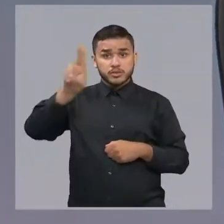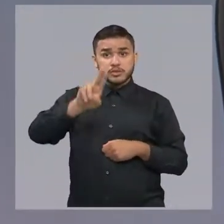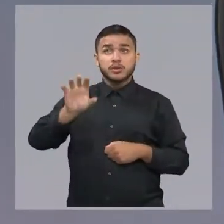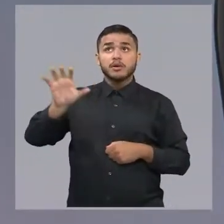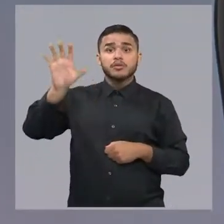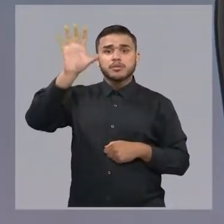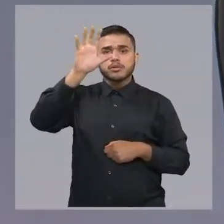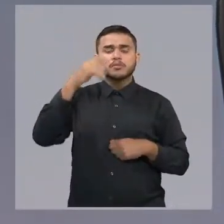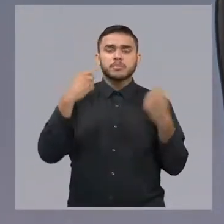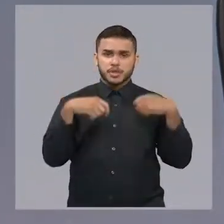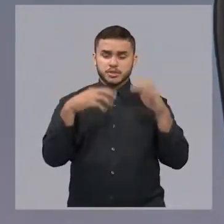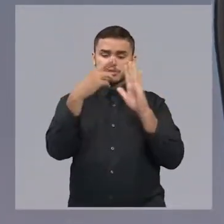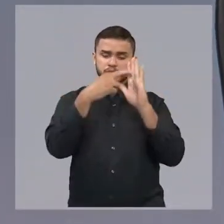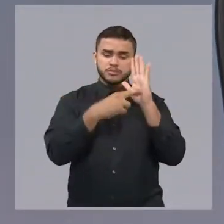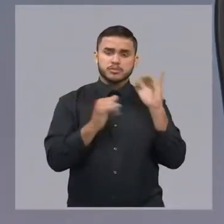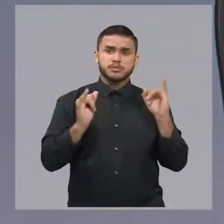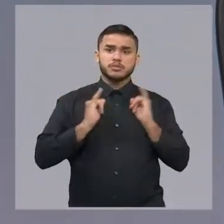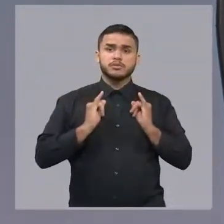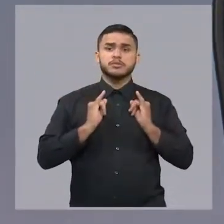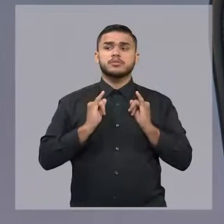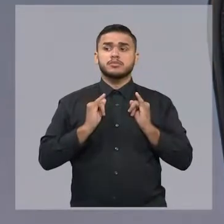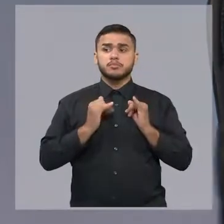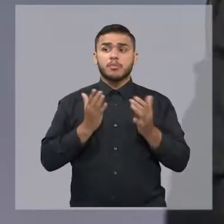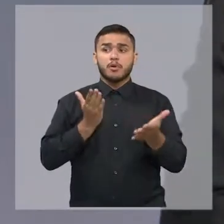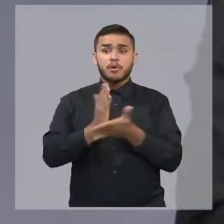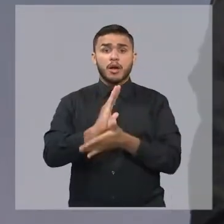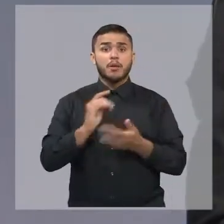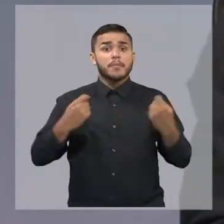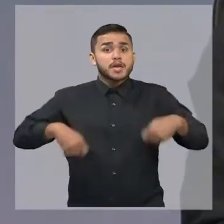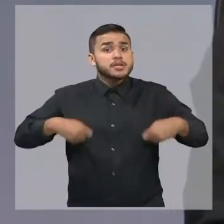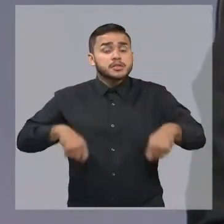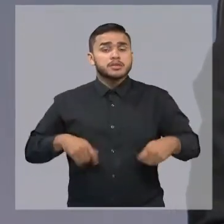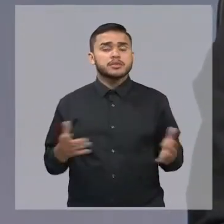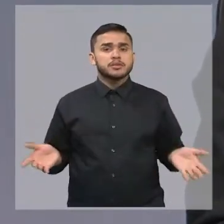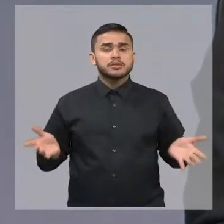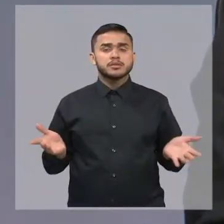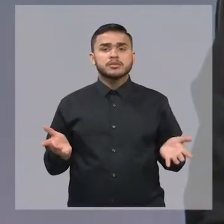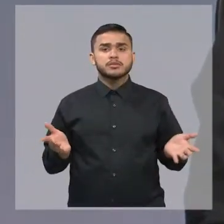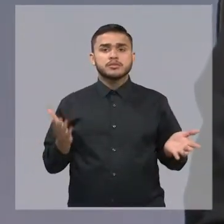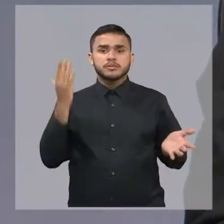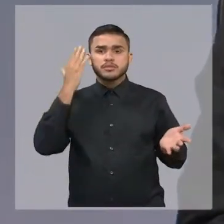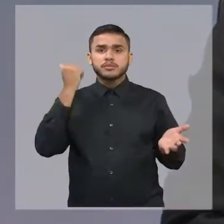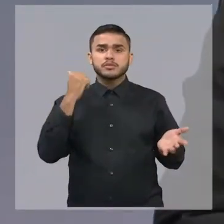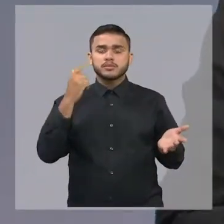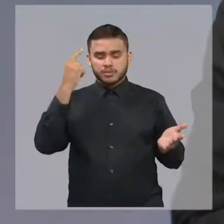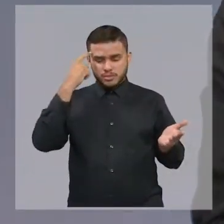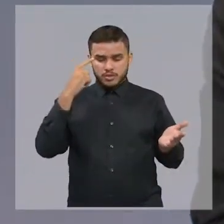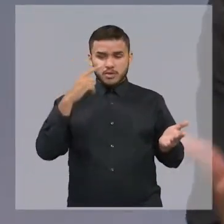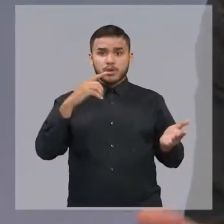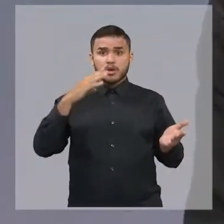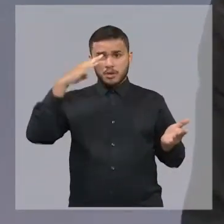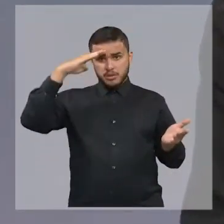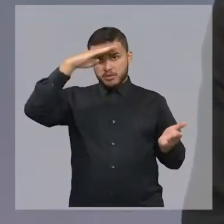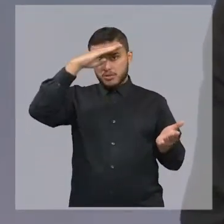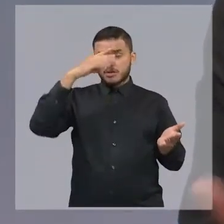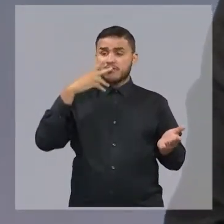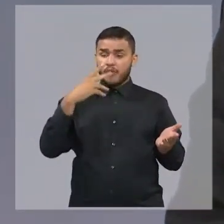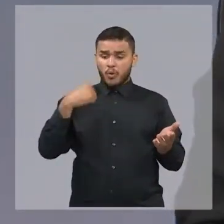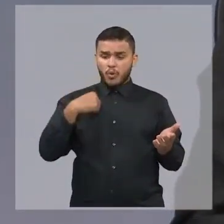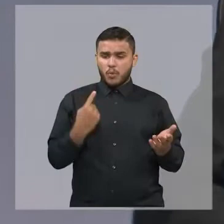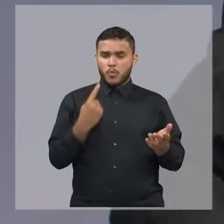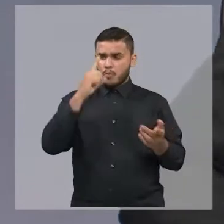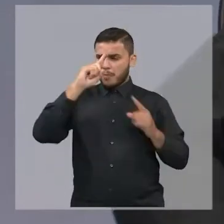nós estudamos e precisa aprovar a reforma da Previdência. Que o presidente, de certa forma, devolveu o poder para o povo,